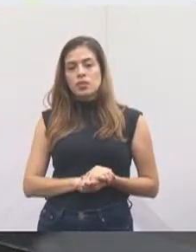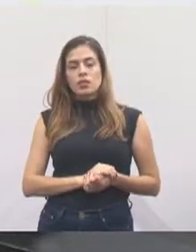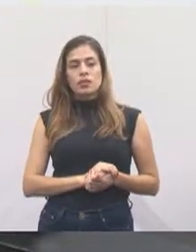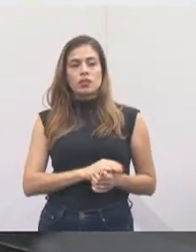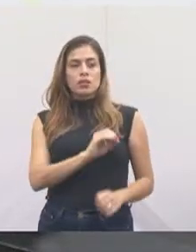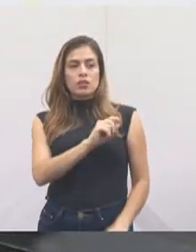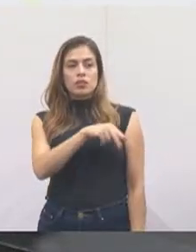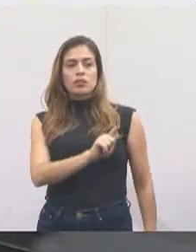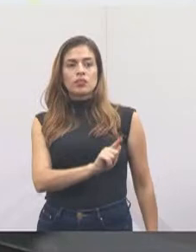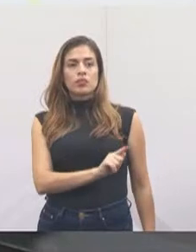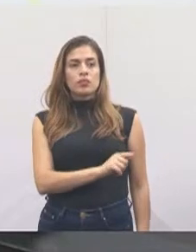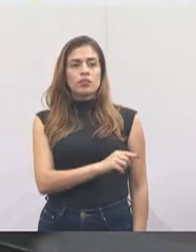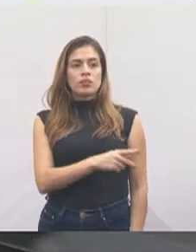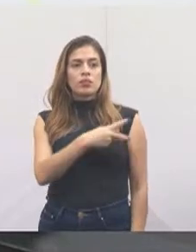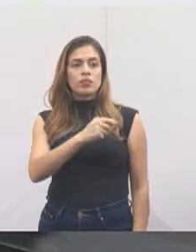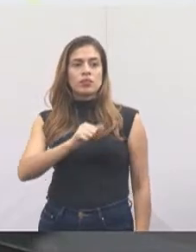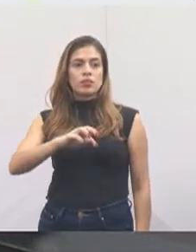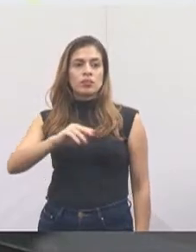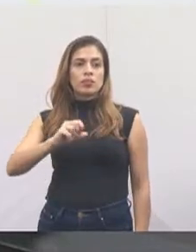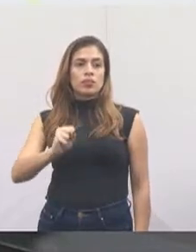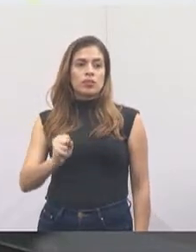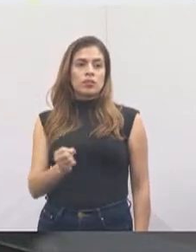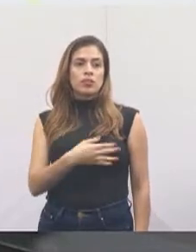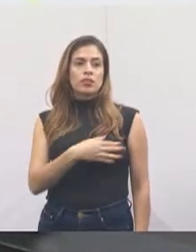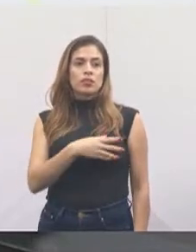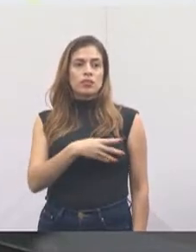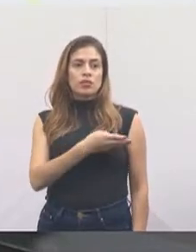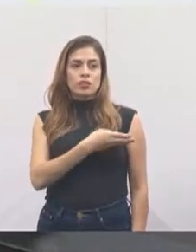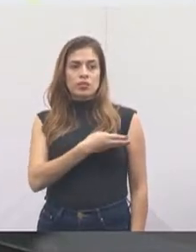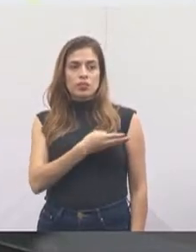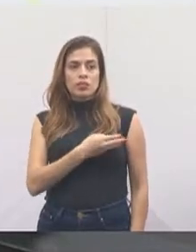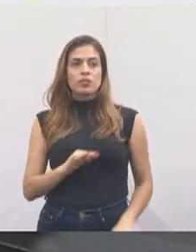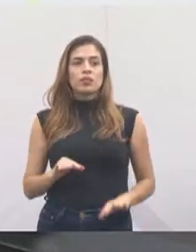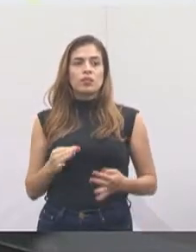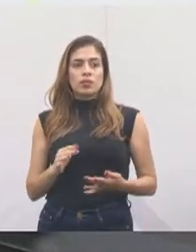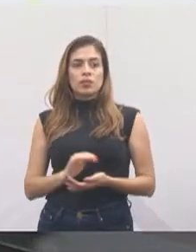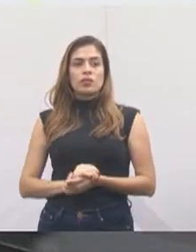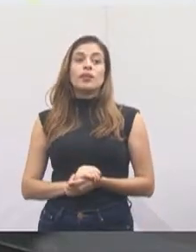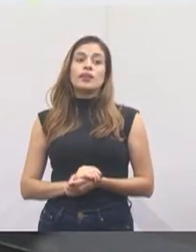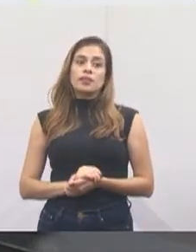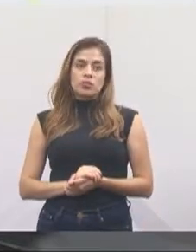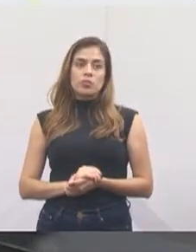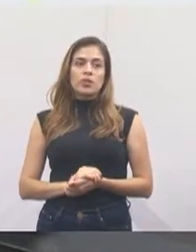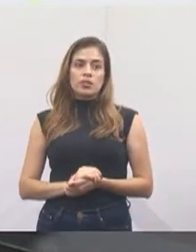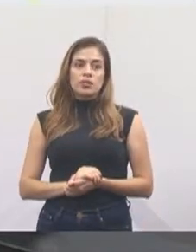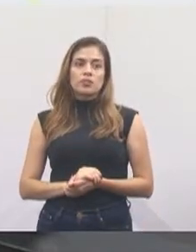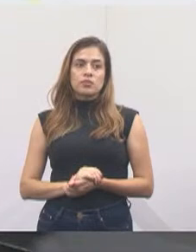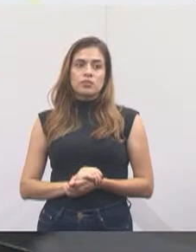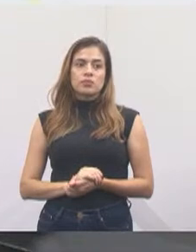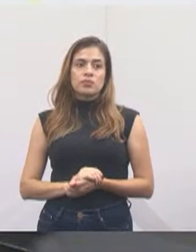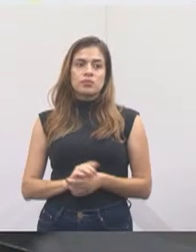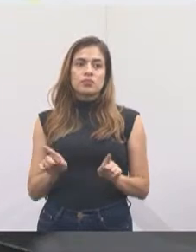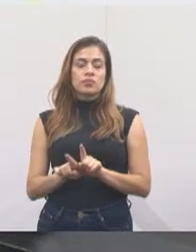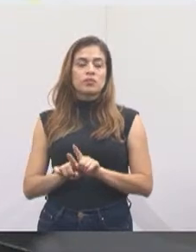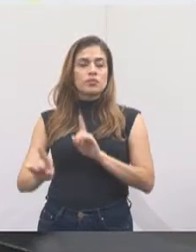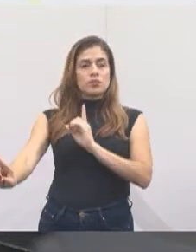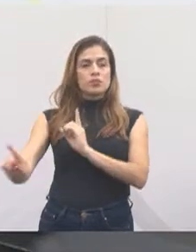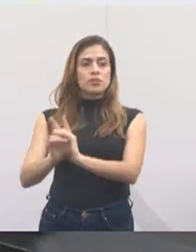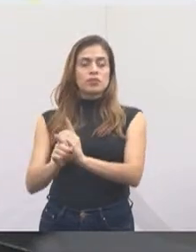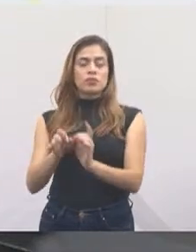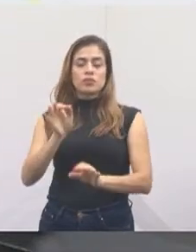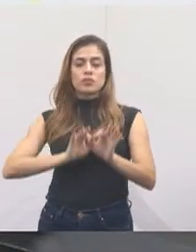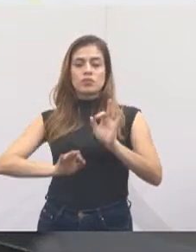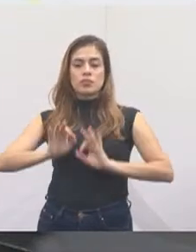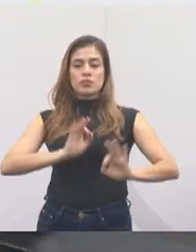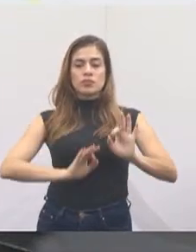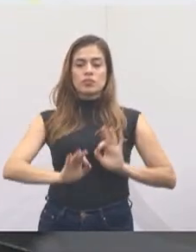amizade e gaj j a mesma também se encontra em processo